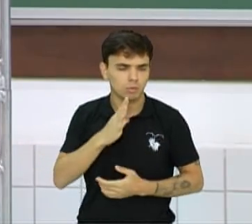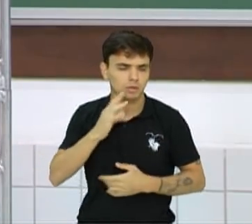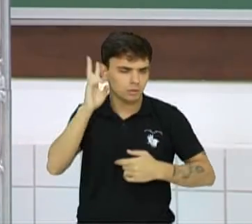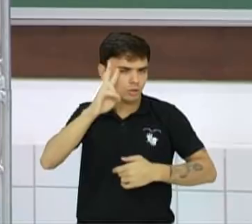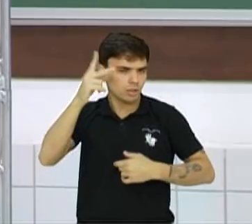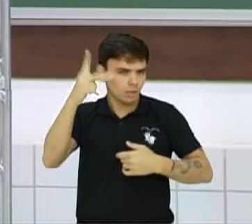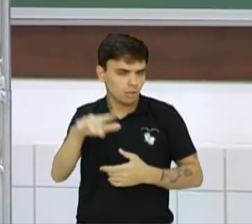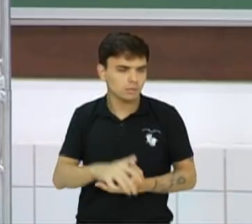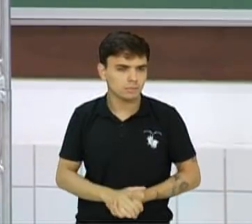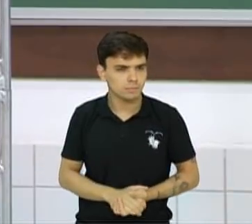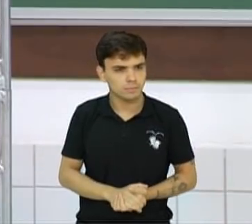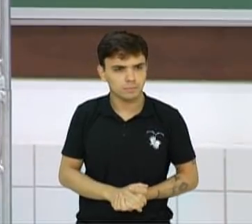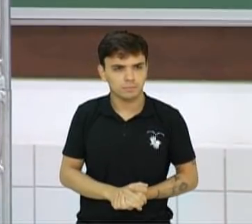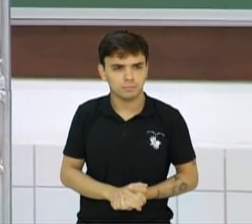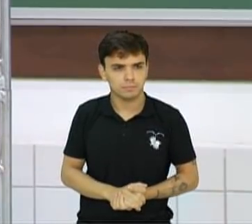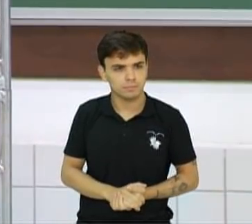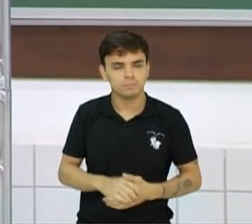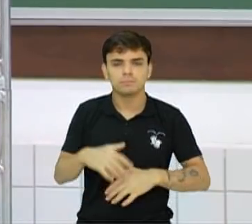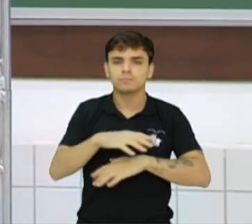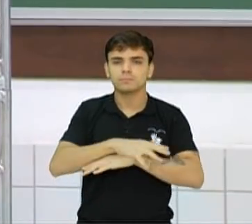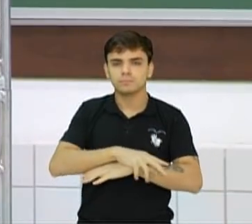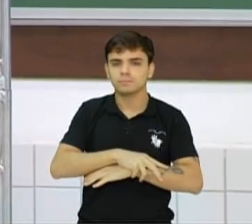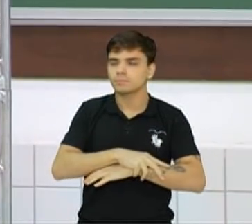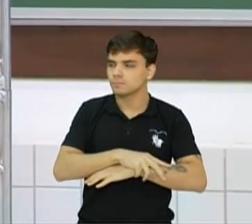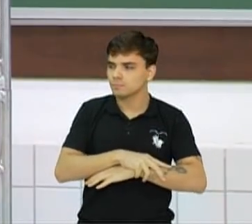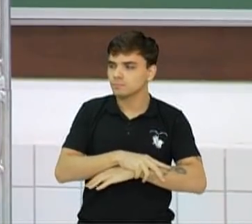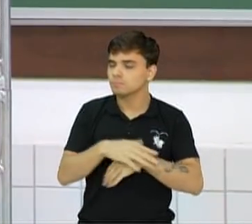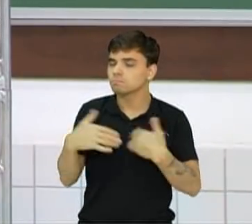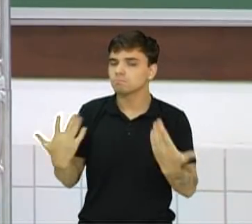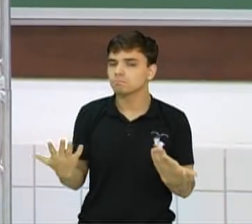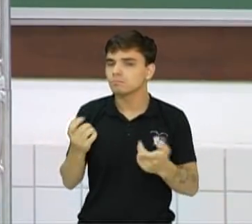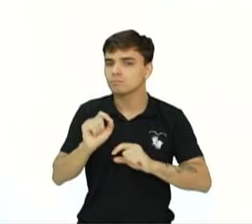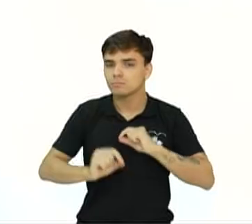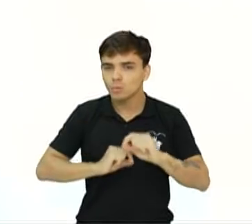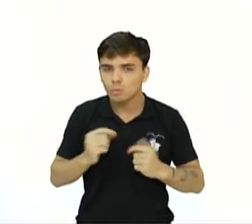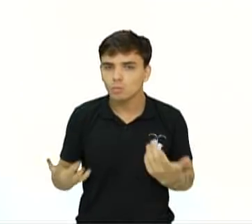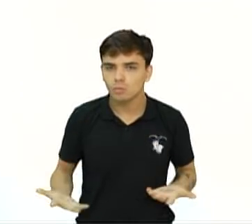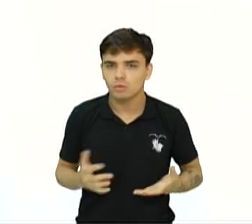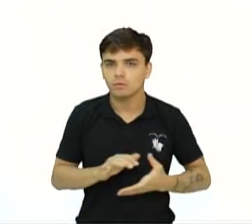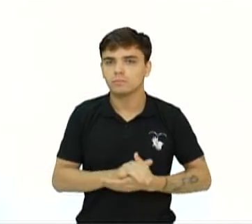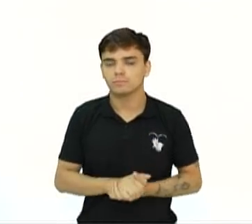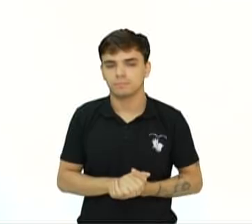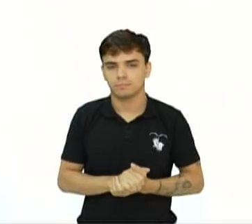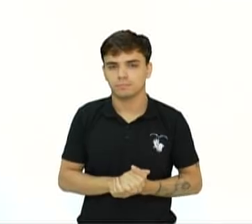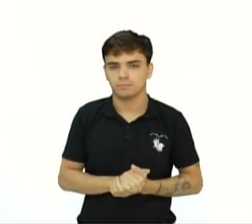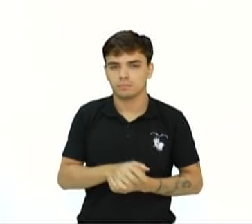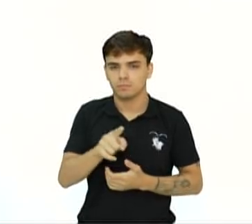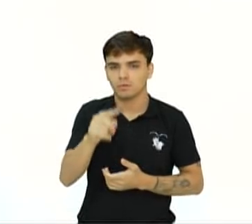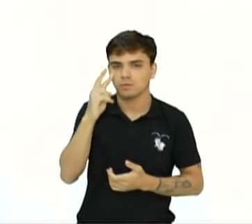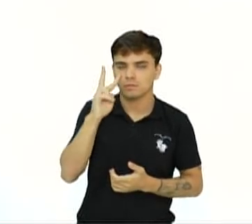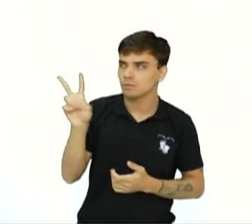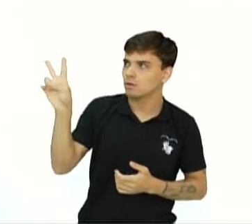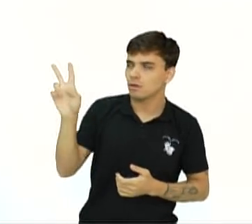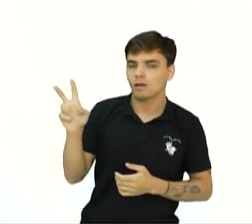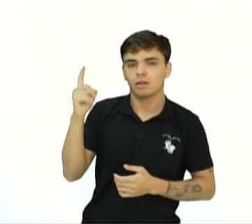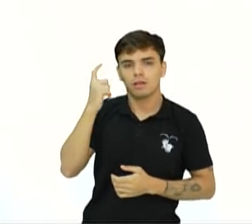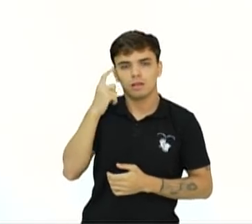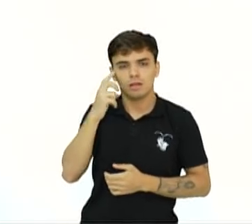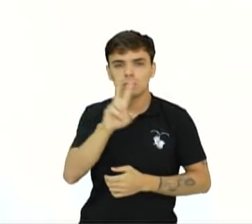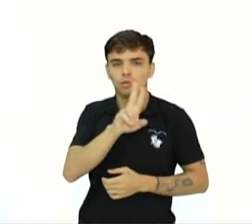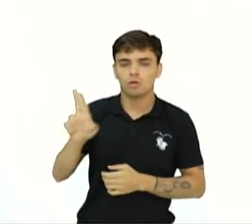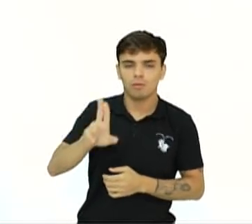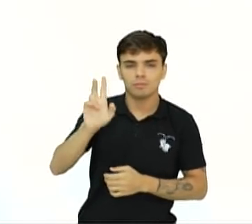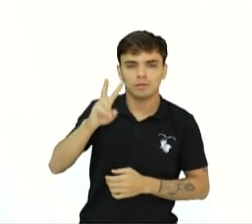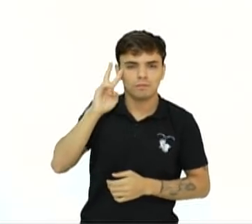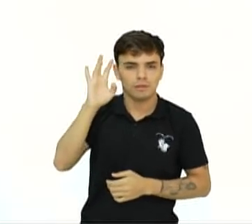história dela? Então vamos lá. Mona Lisa, who is Mona Lisa? Quando você pensa nesse nome, você já vem